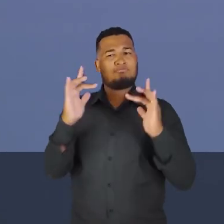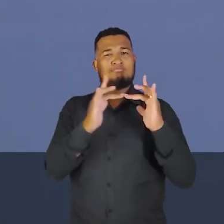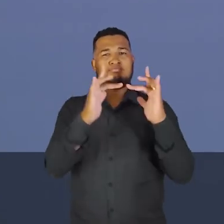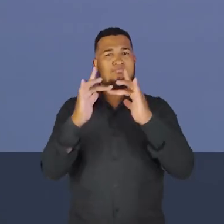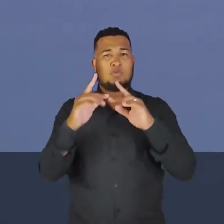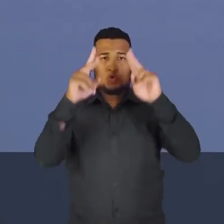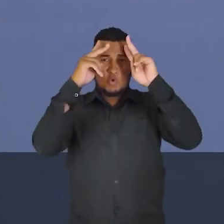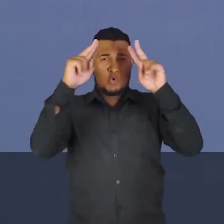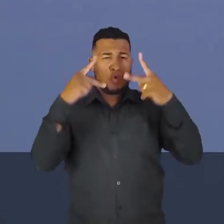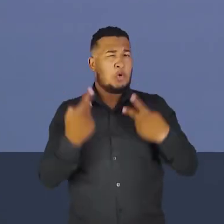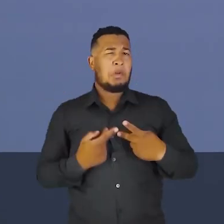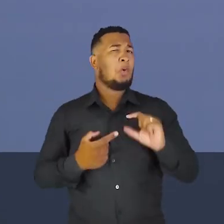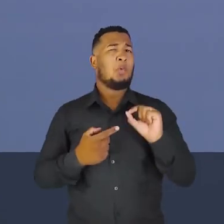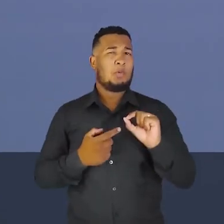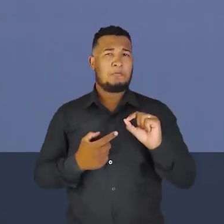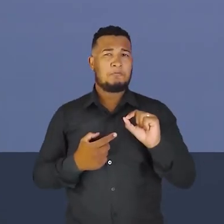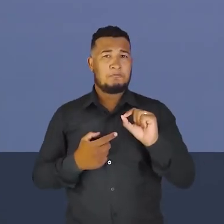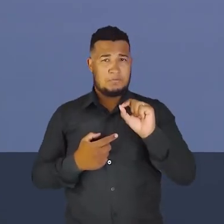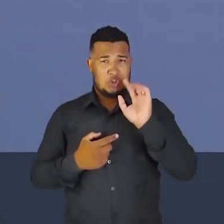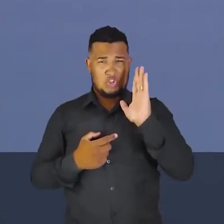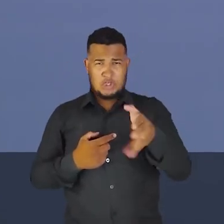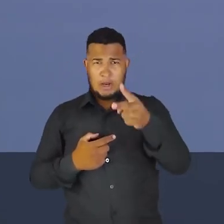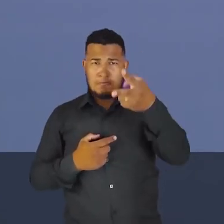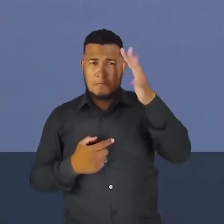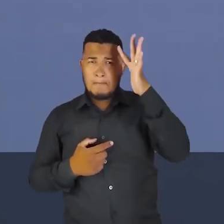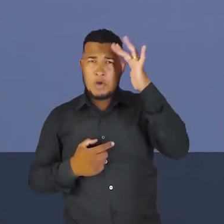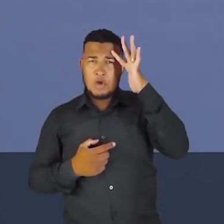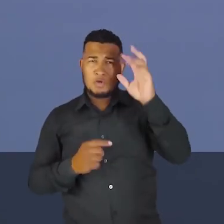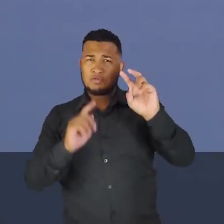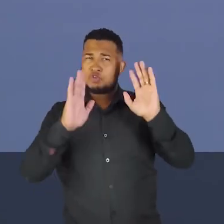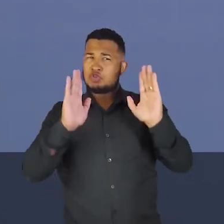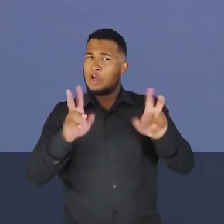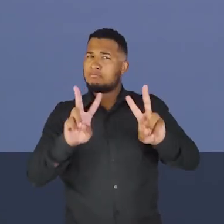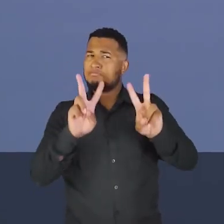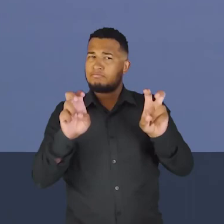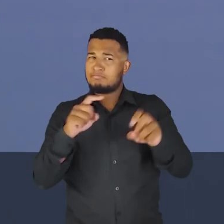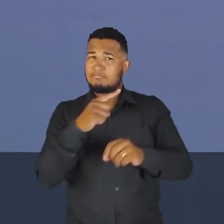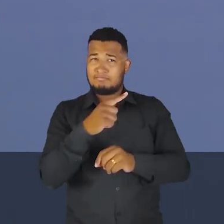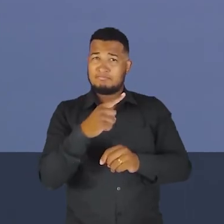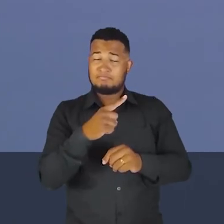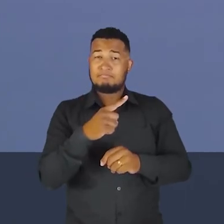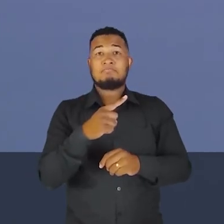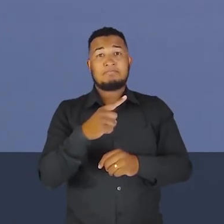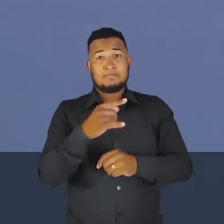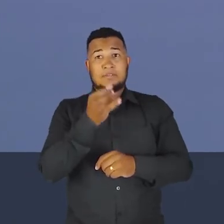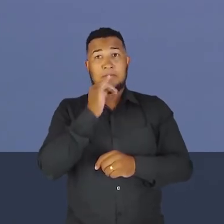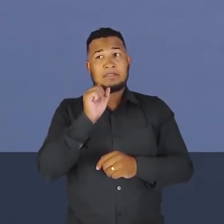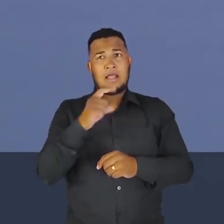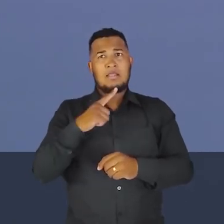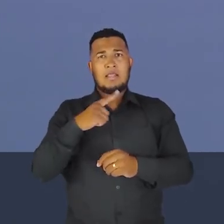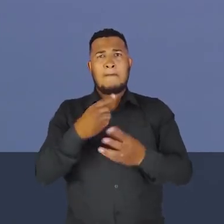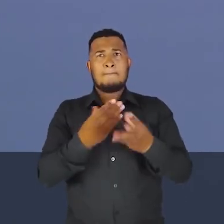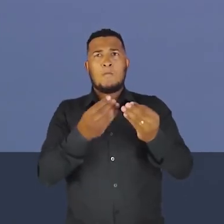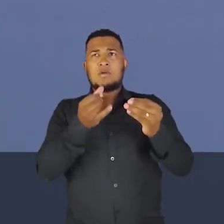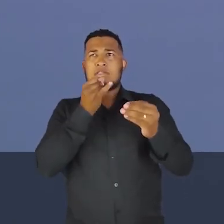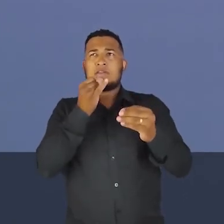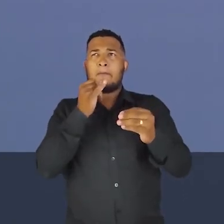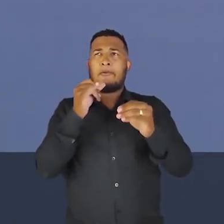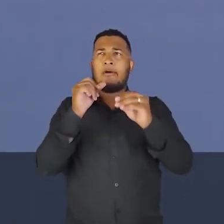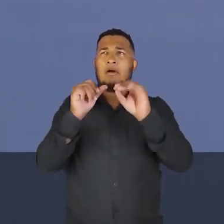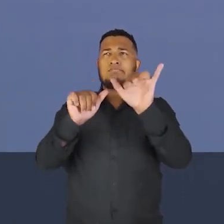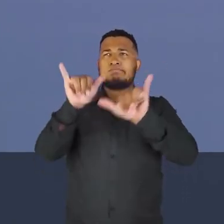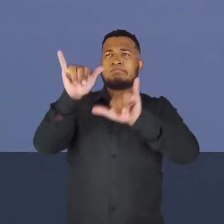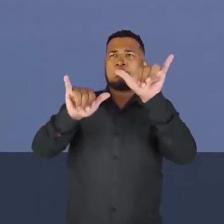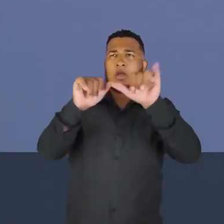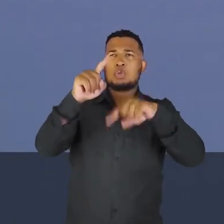o ser humano? Você já pararam para pensar? Bom, se você tem, então, uma grande quantidade de substâncias químicas reagindo com a água e